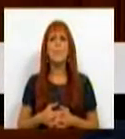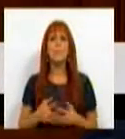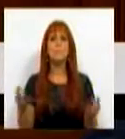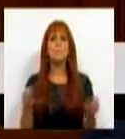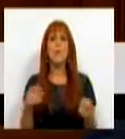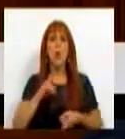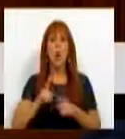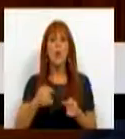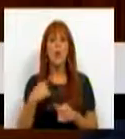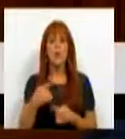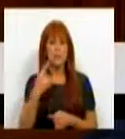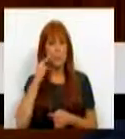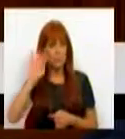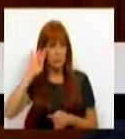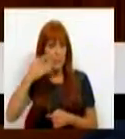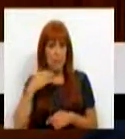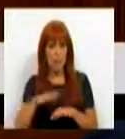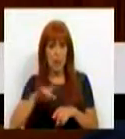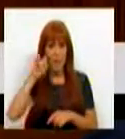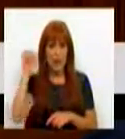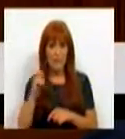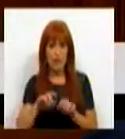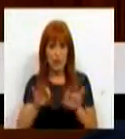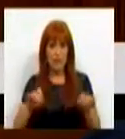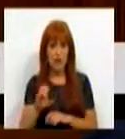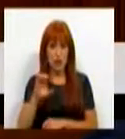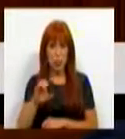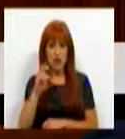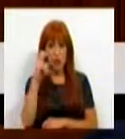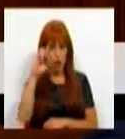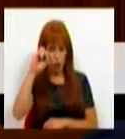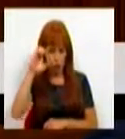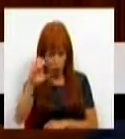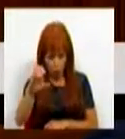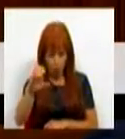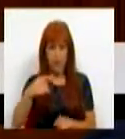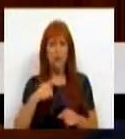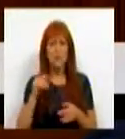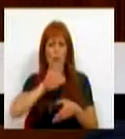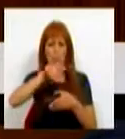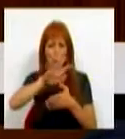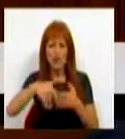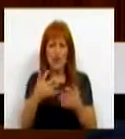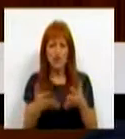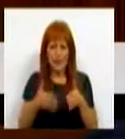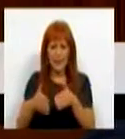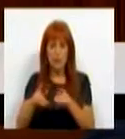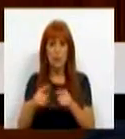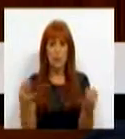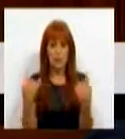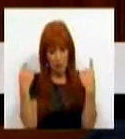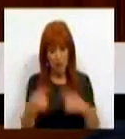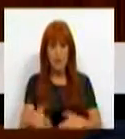De facto, aquilo que temos conhecimento como revisores oficiais de contas é que se inseria num plano estratégico, que